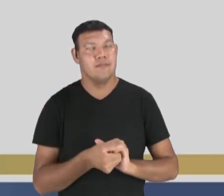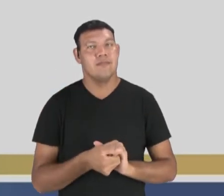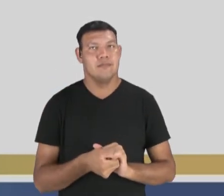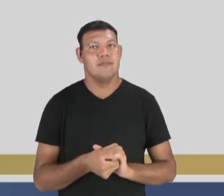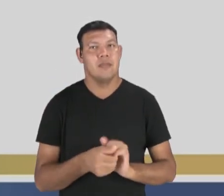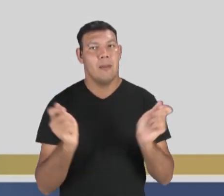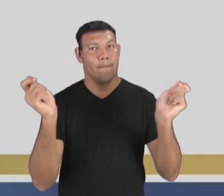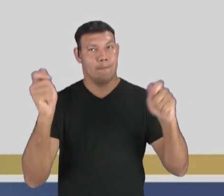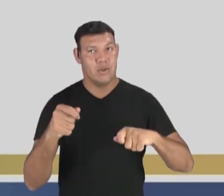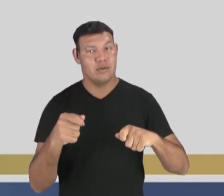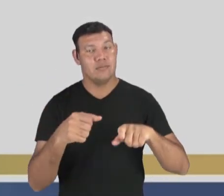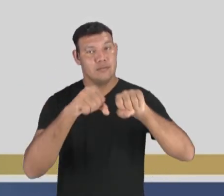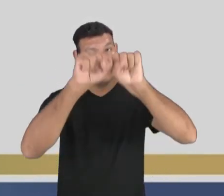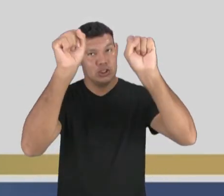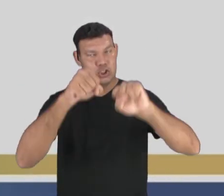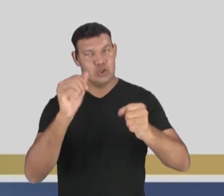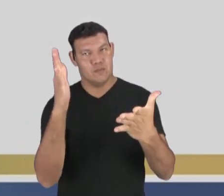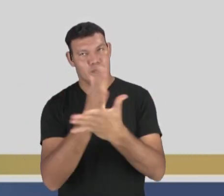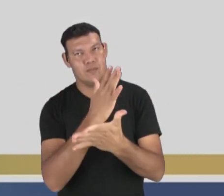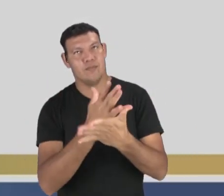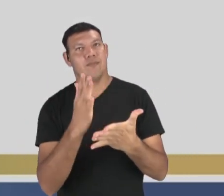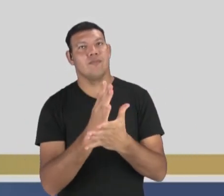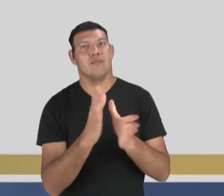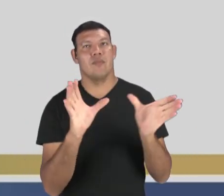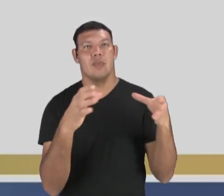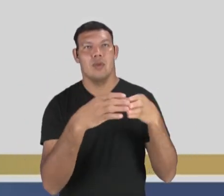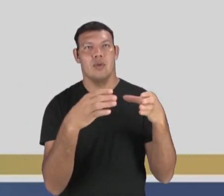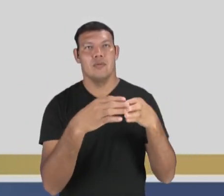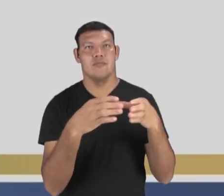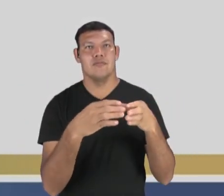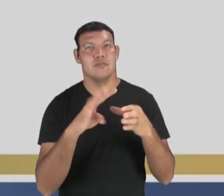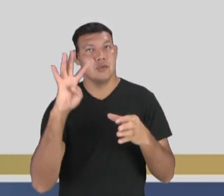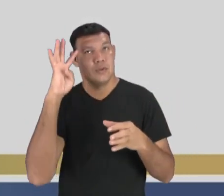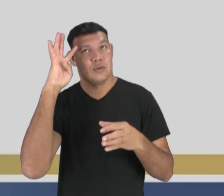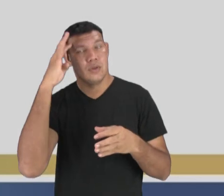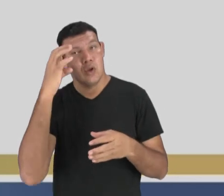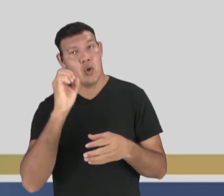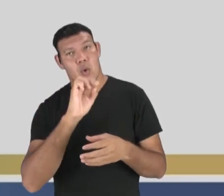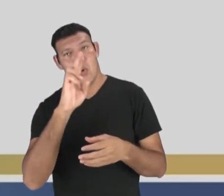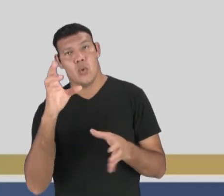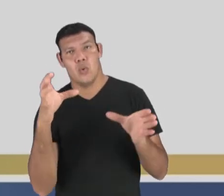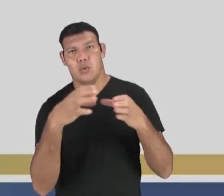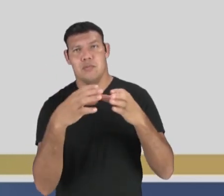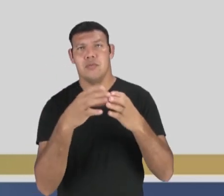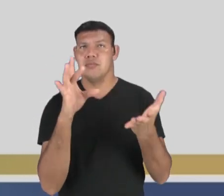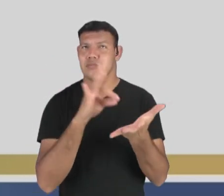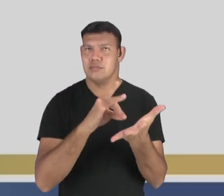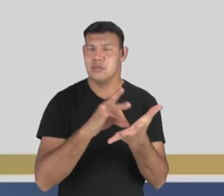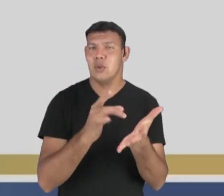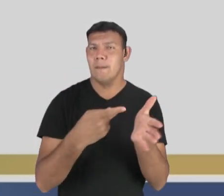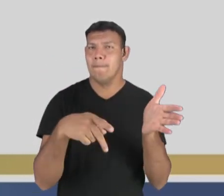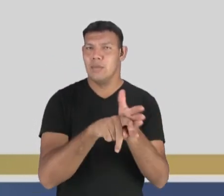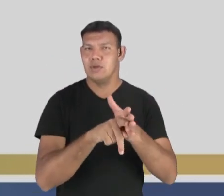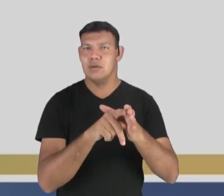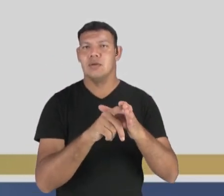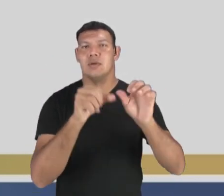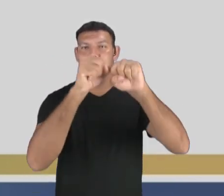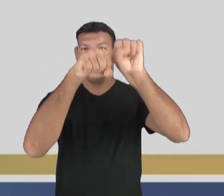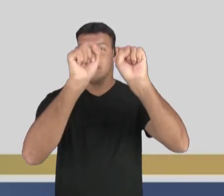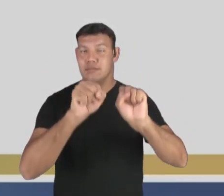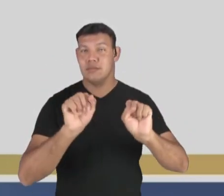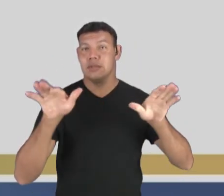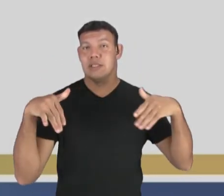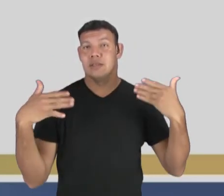soluções de sistema linear qualquer, é chamado de conjunto solução ou conjunto verdade desse sistema. Ou